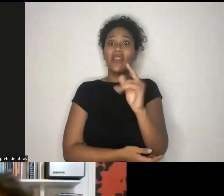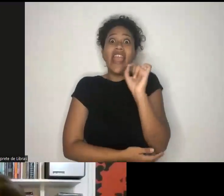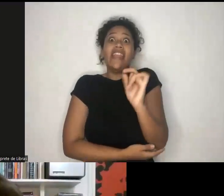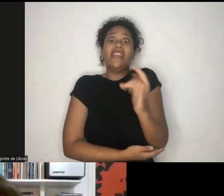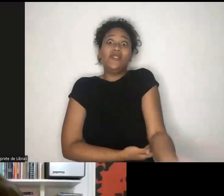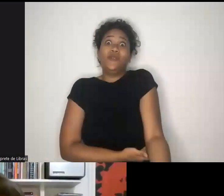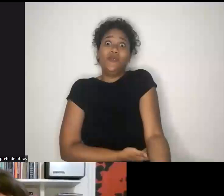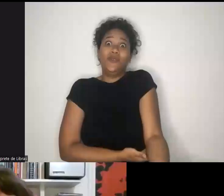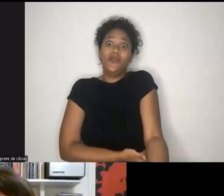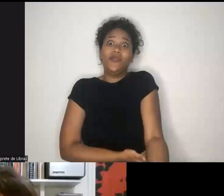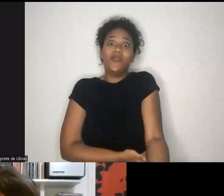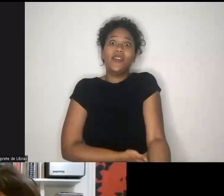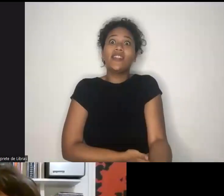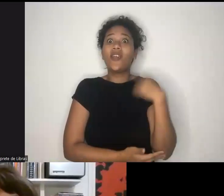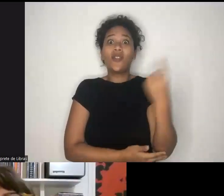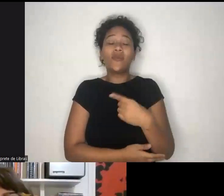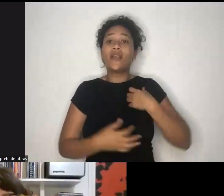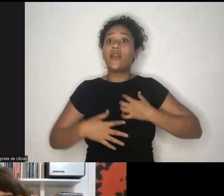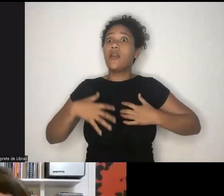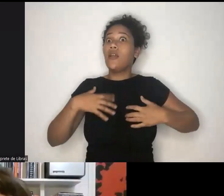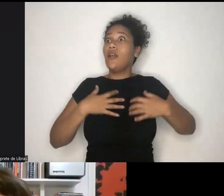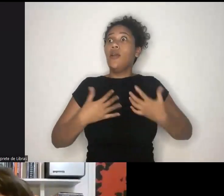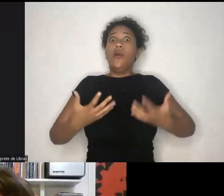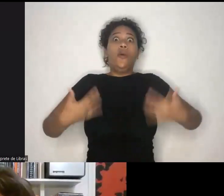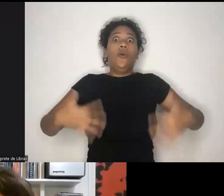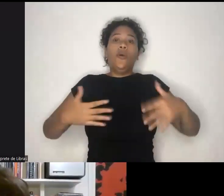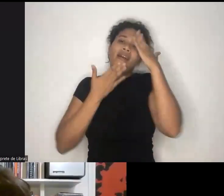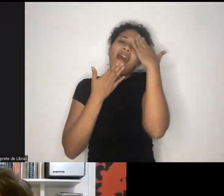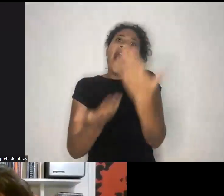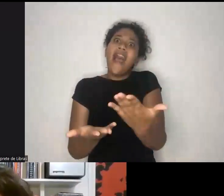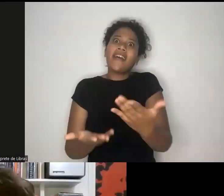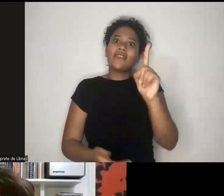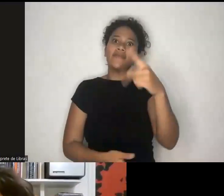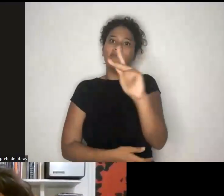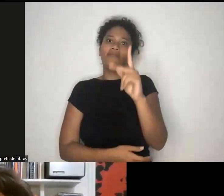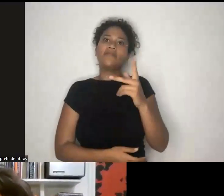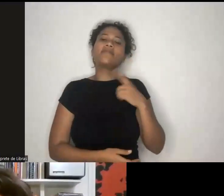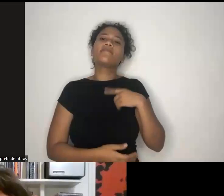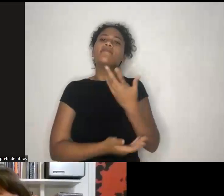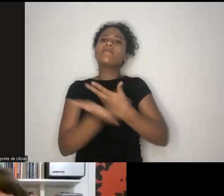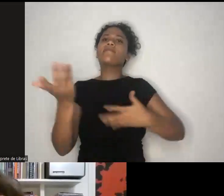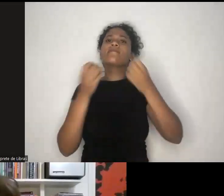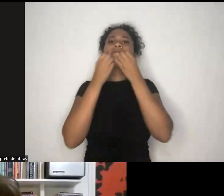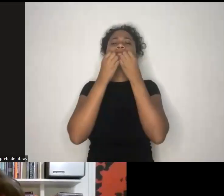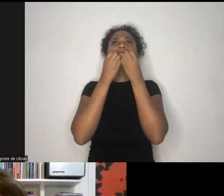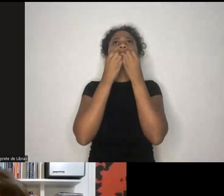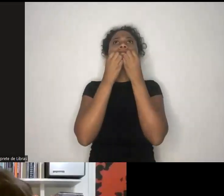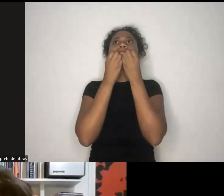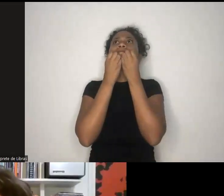tá todo mundo aqui muito mexido e muito grato por essa sua partilha tão nossa